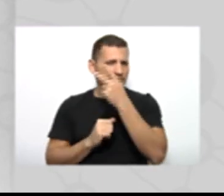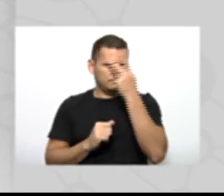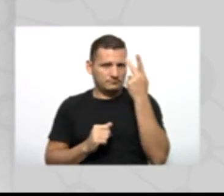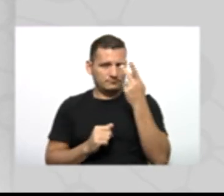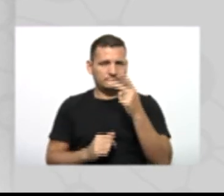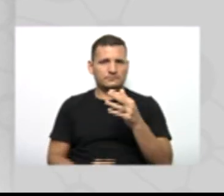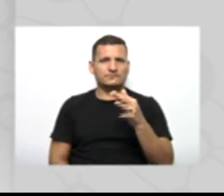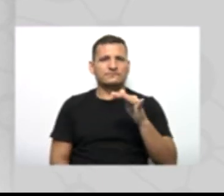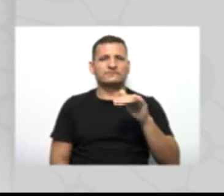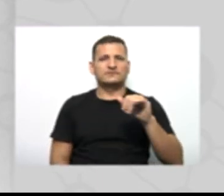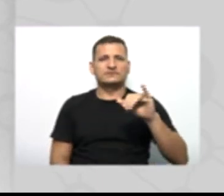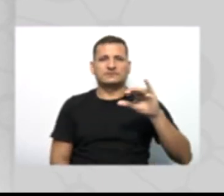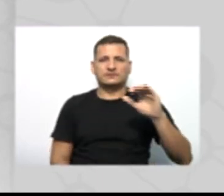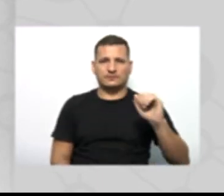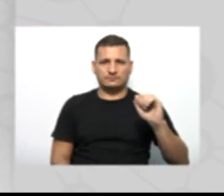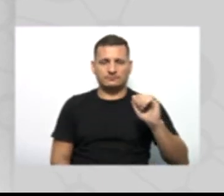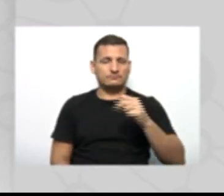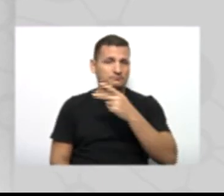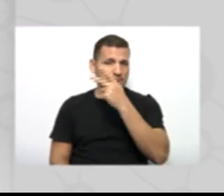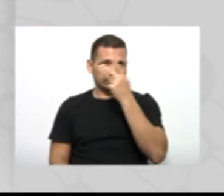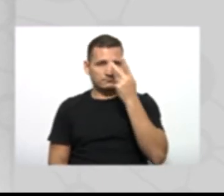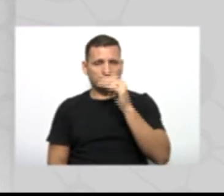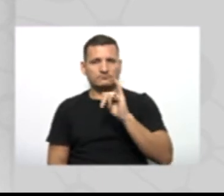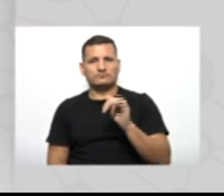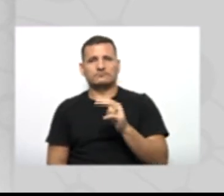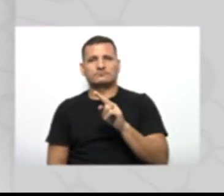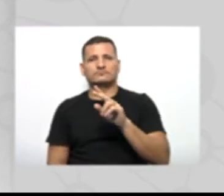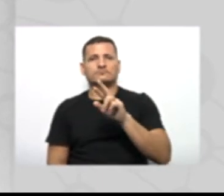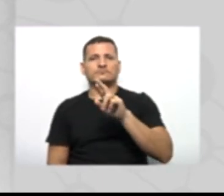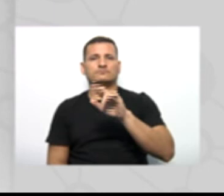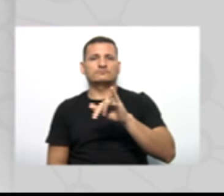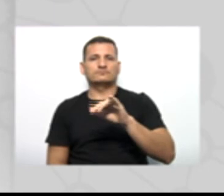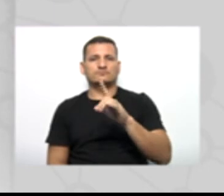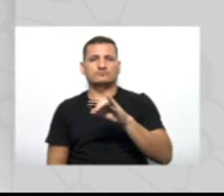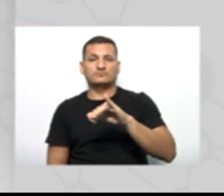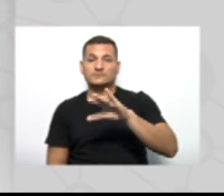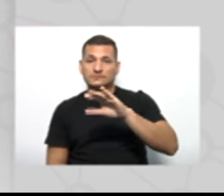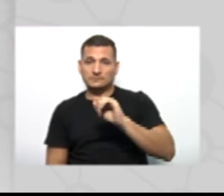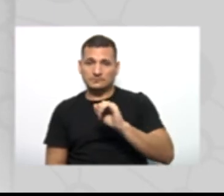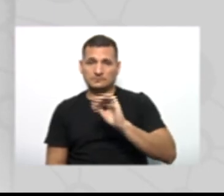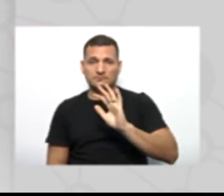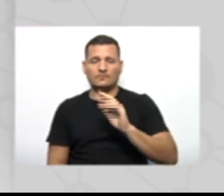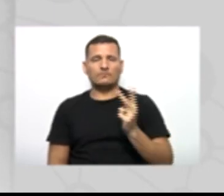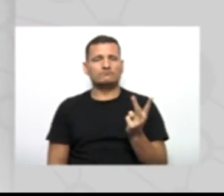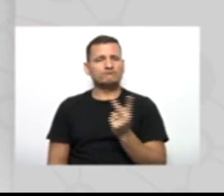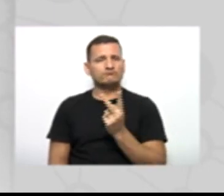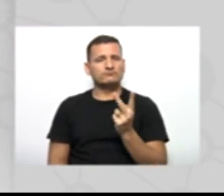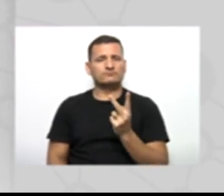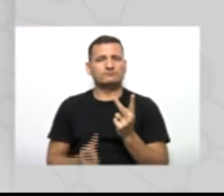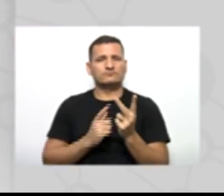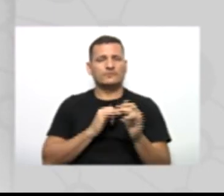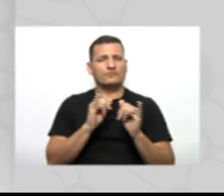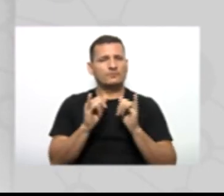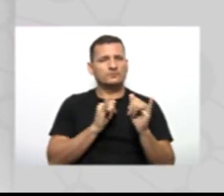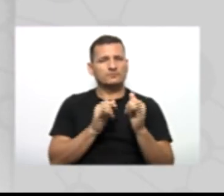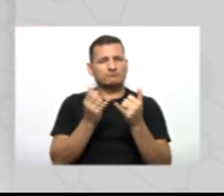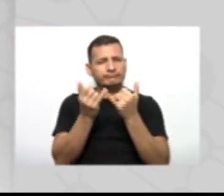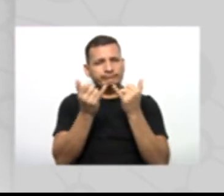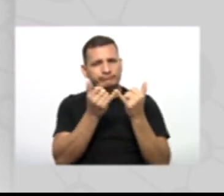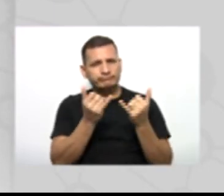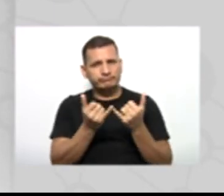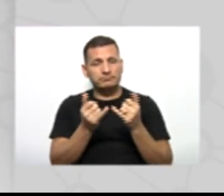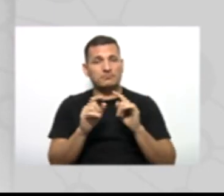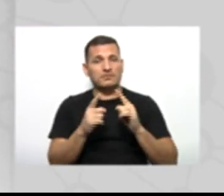pessoa jurídica? Existe pessoa física e existe pessoa jurídica. Elas têm informações em comum, mas também têm